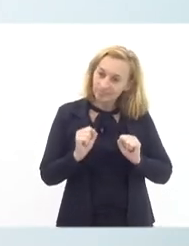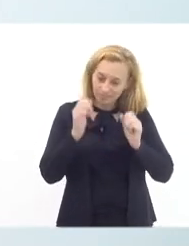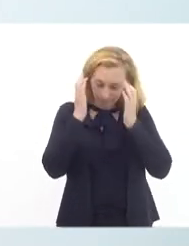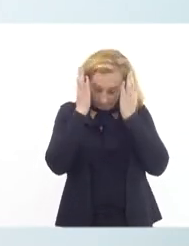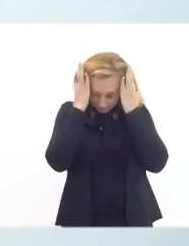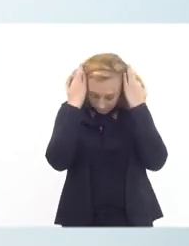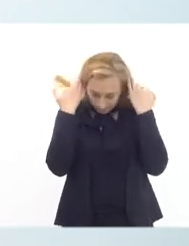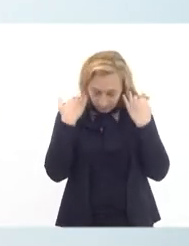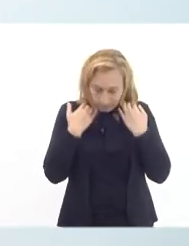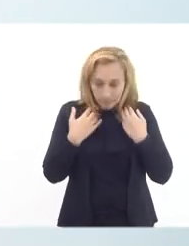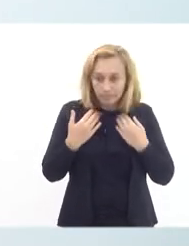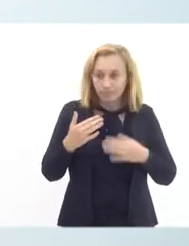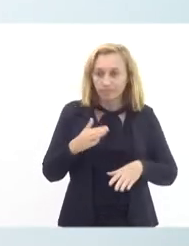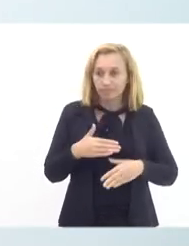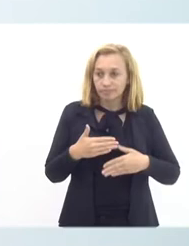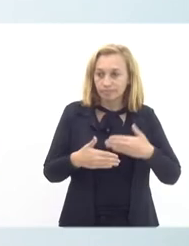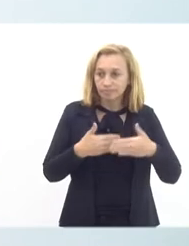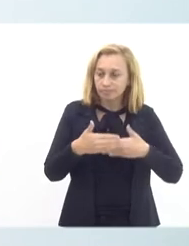por mais uma etapa